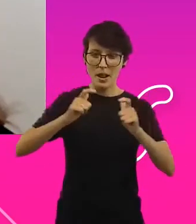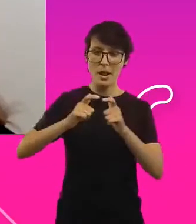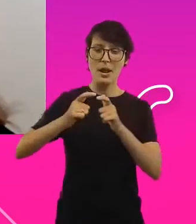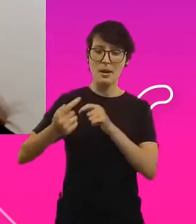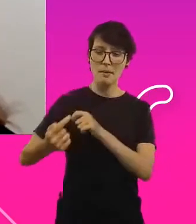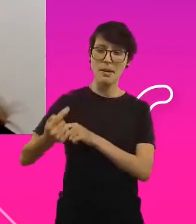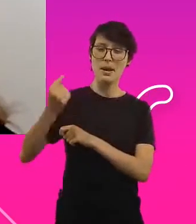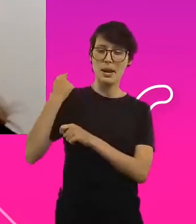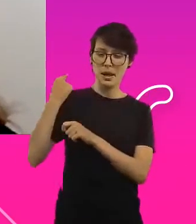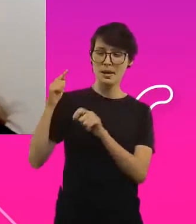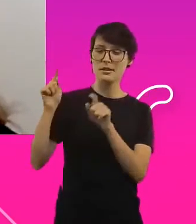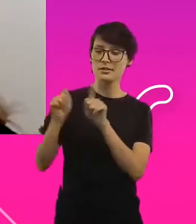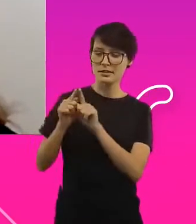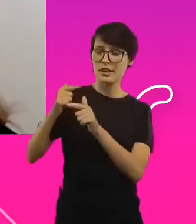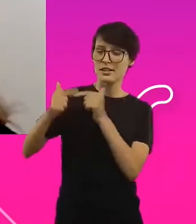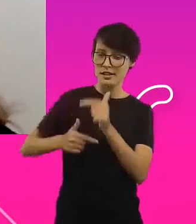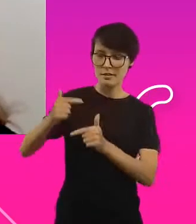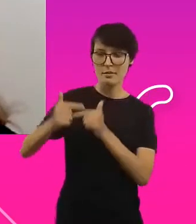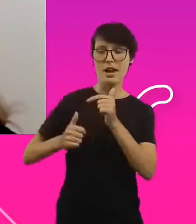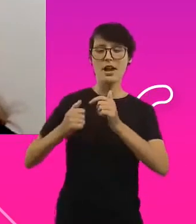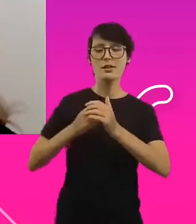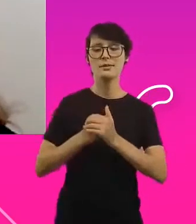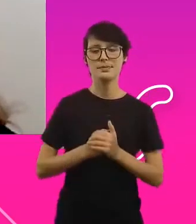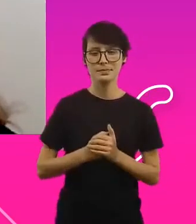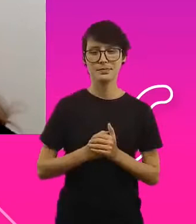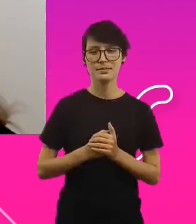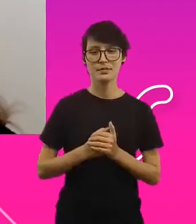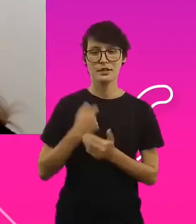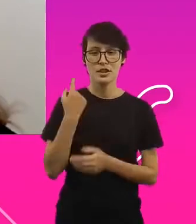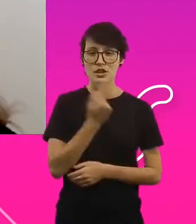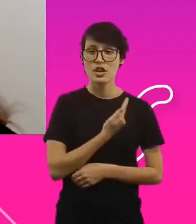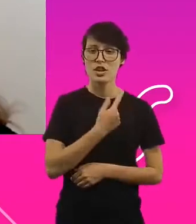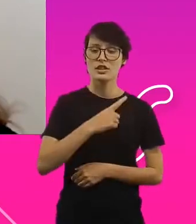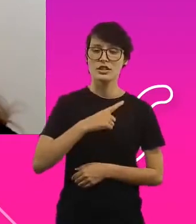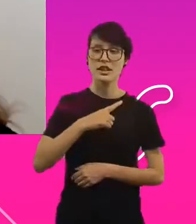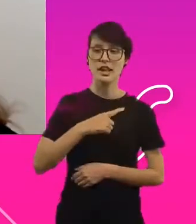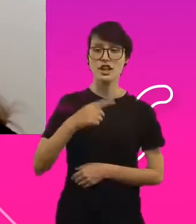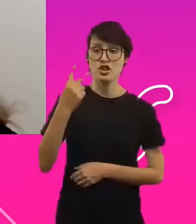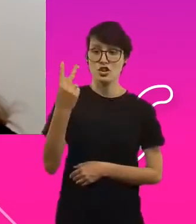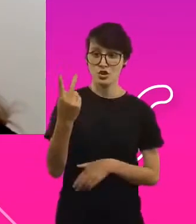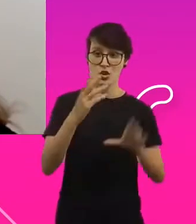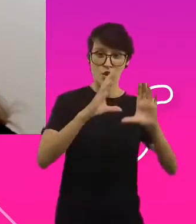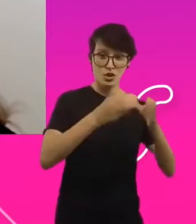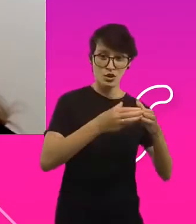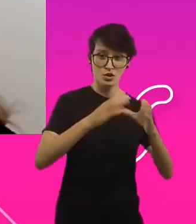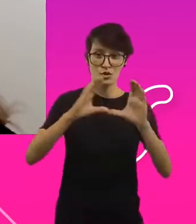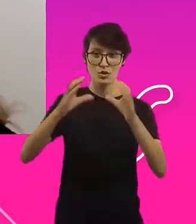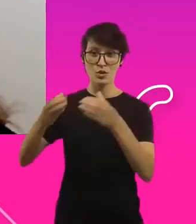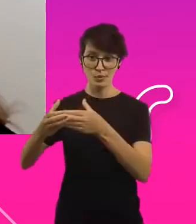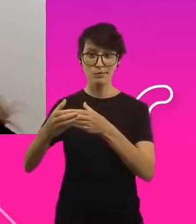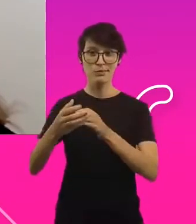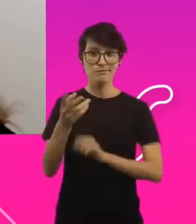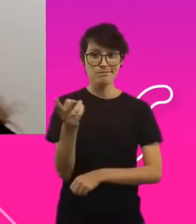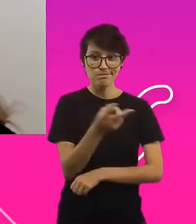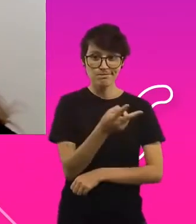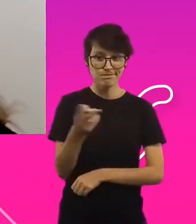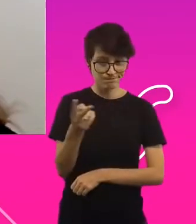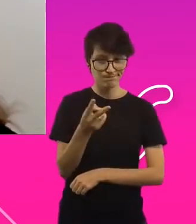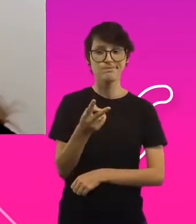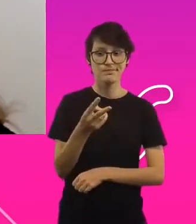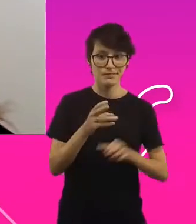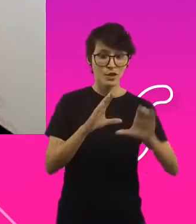trabalho, e a gente tem 2 grupos de trabalhadores vulneráveis, os trabalhadores informais, que